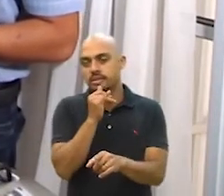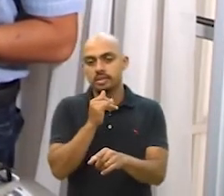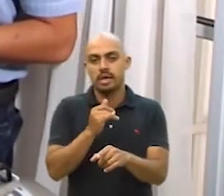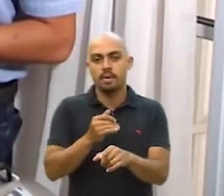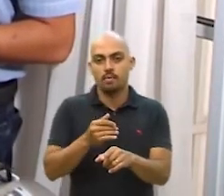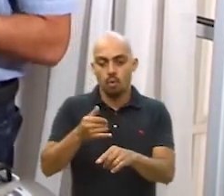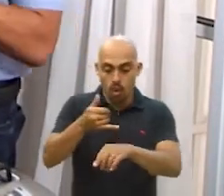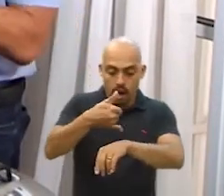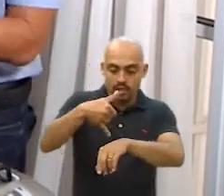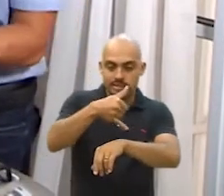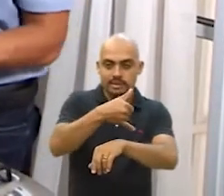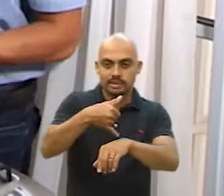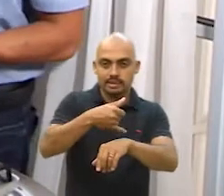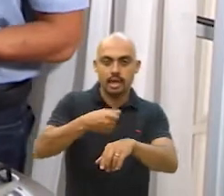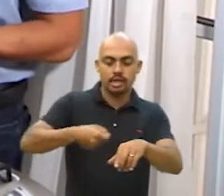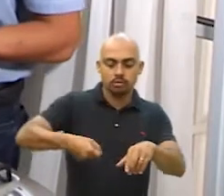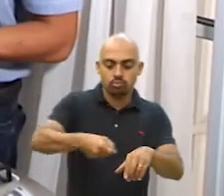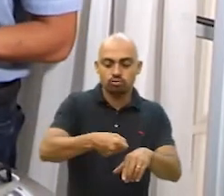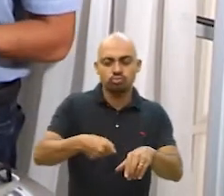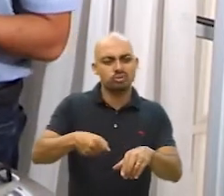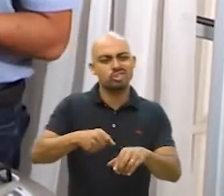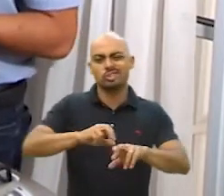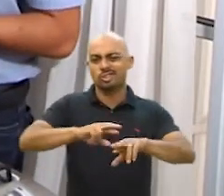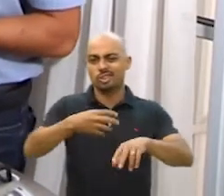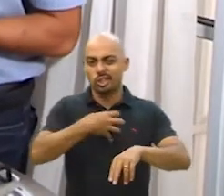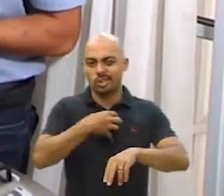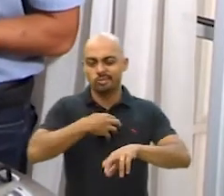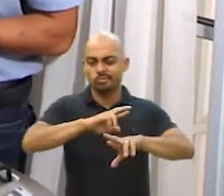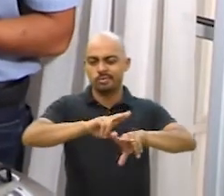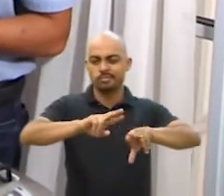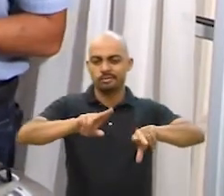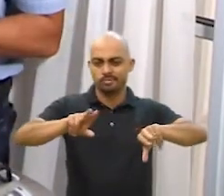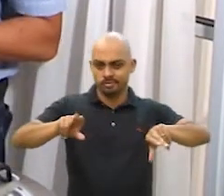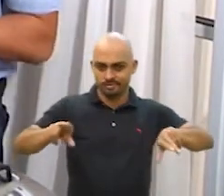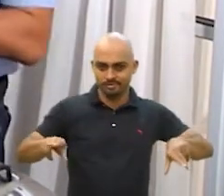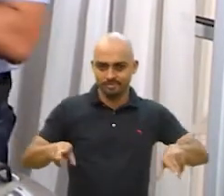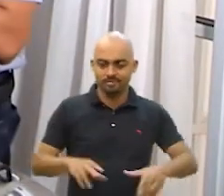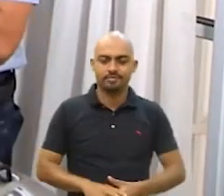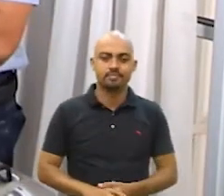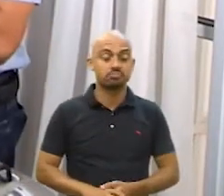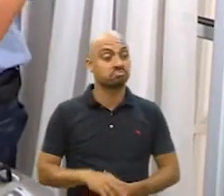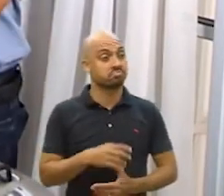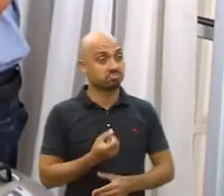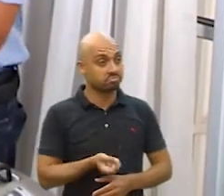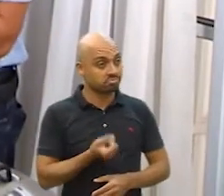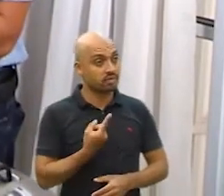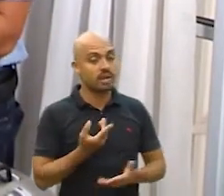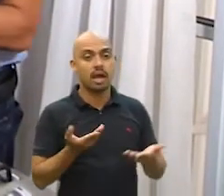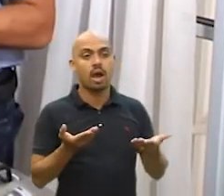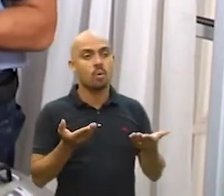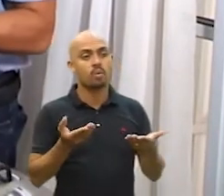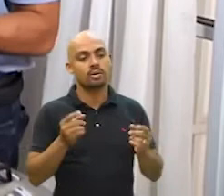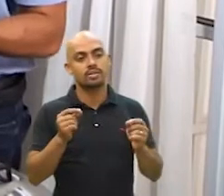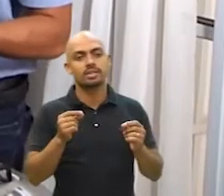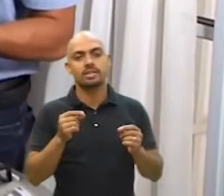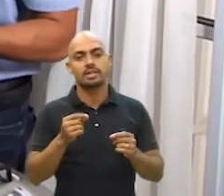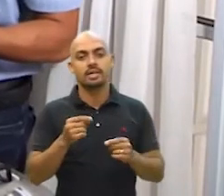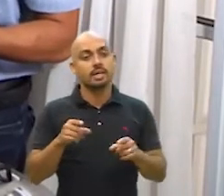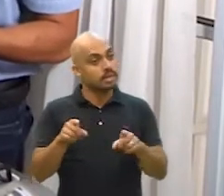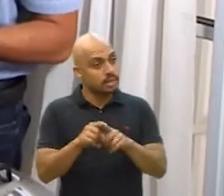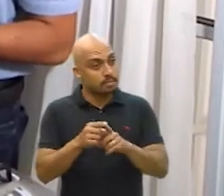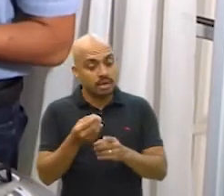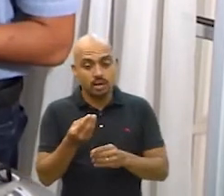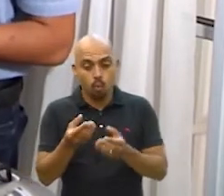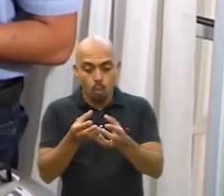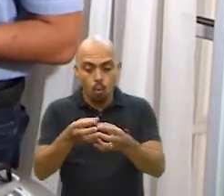salteada no azeite. Refogada. De várias formas. Bem diferente. Então ela vai deixar bem mais rica a